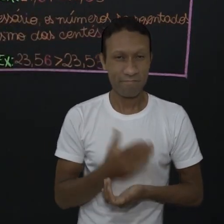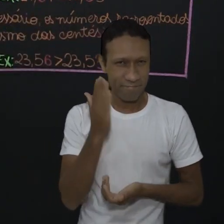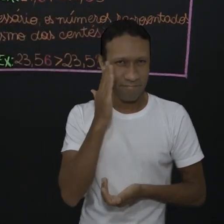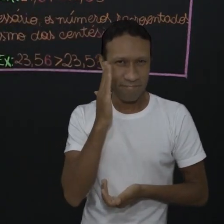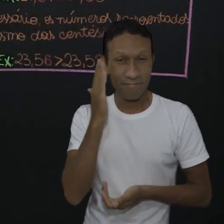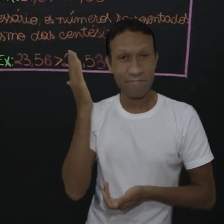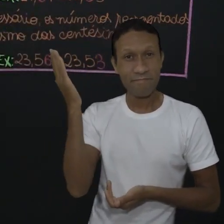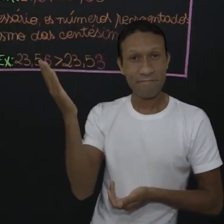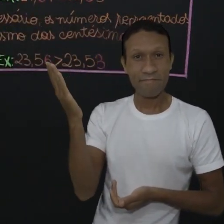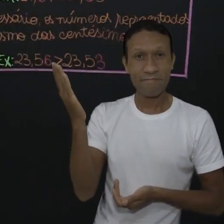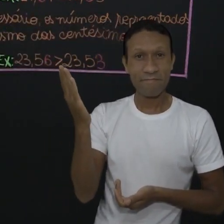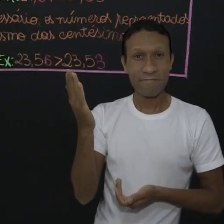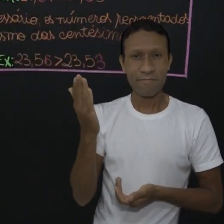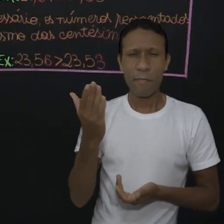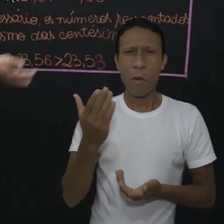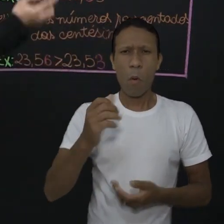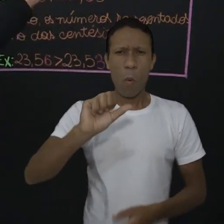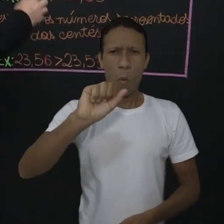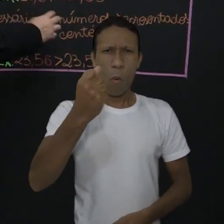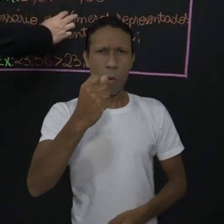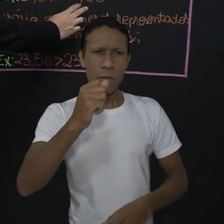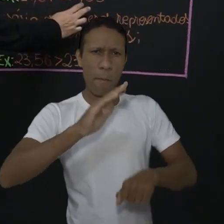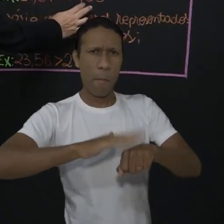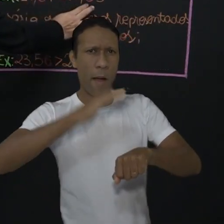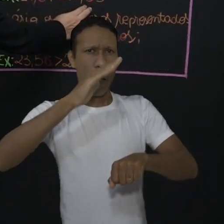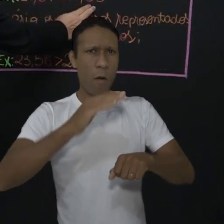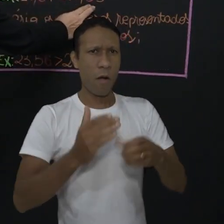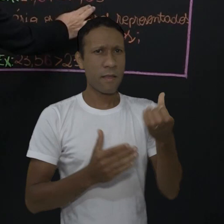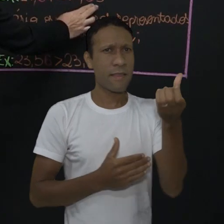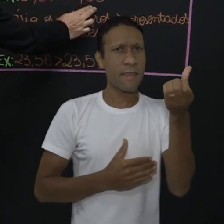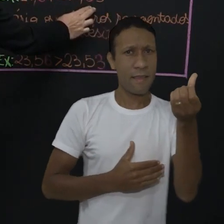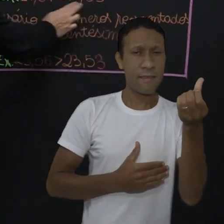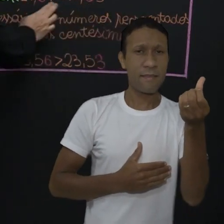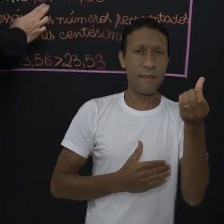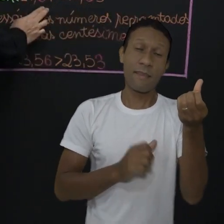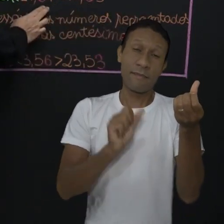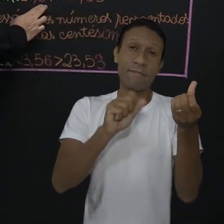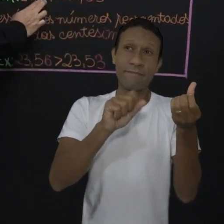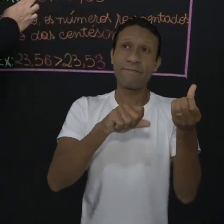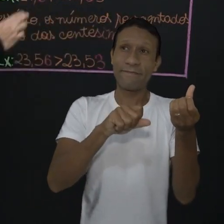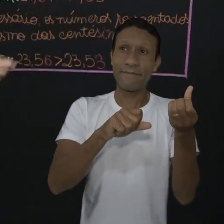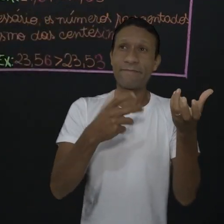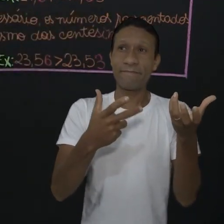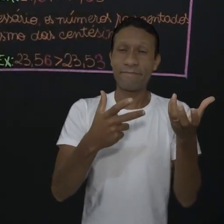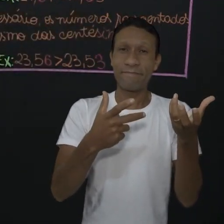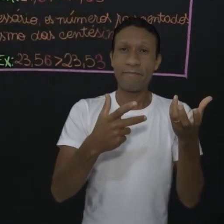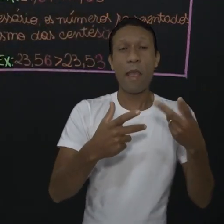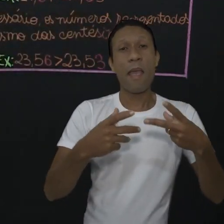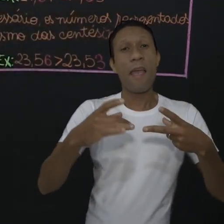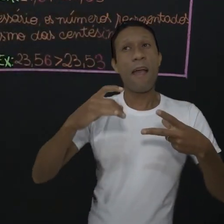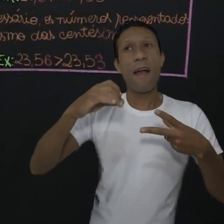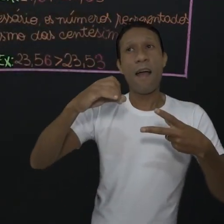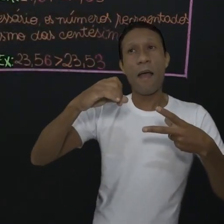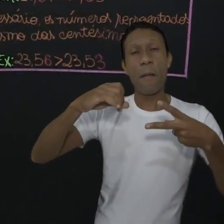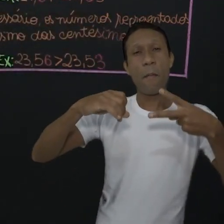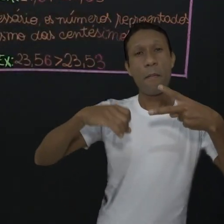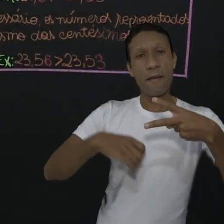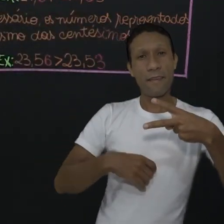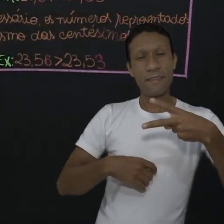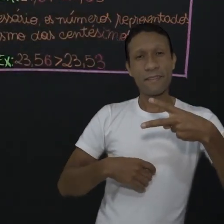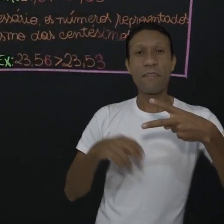Pelo fato de o 8 ser maior do que 6, então esse número da direita é maior que o da